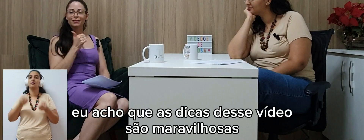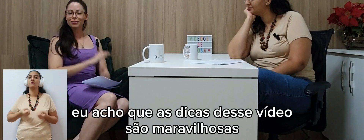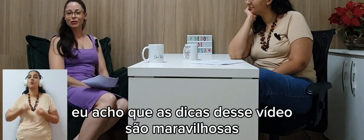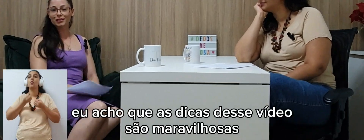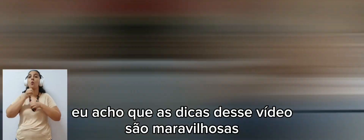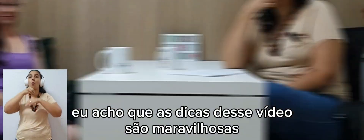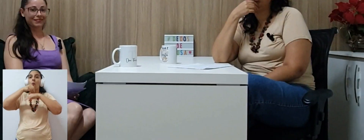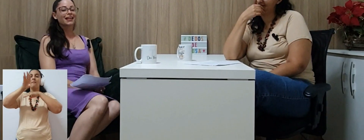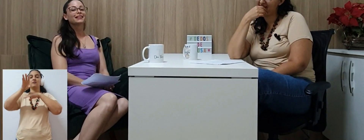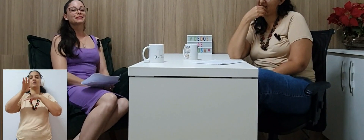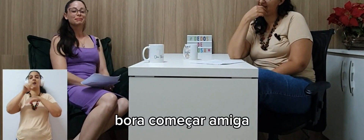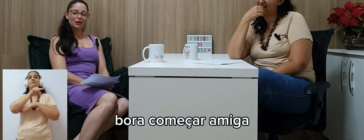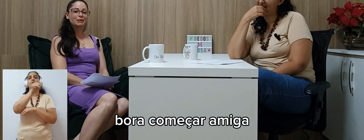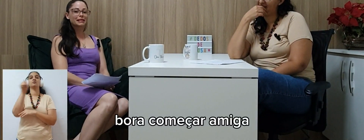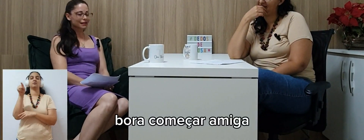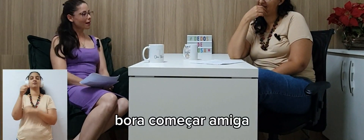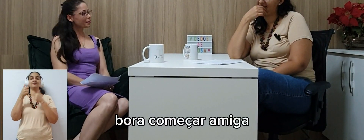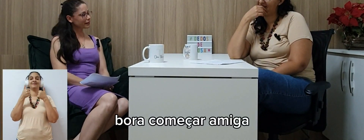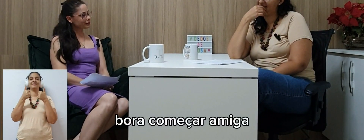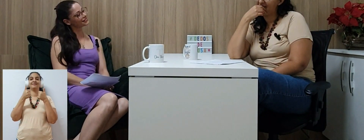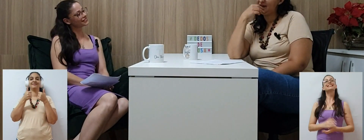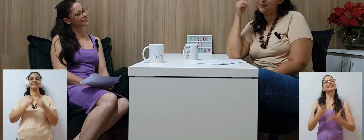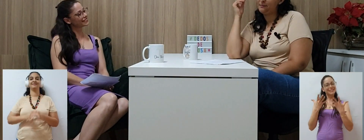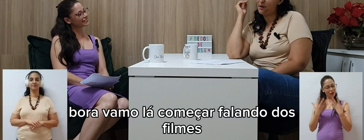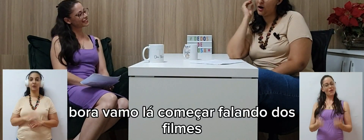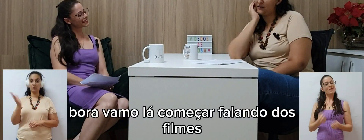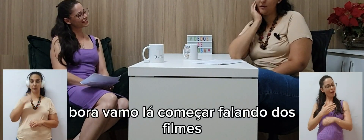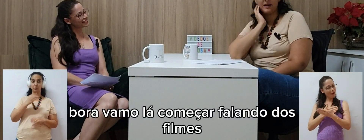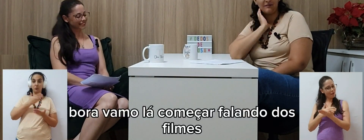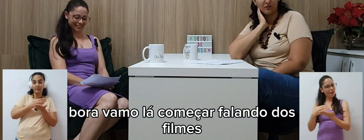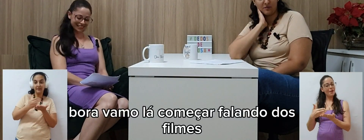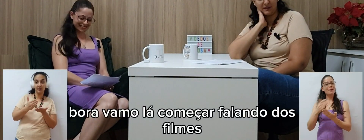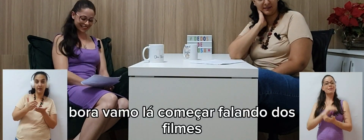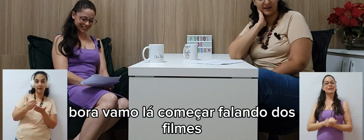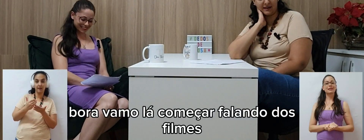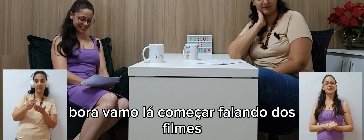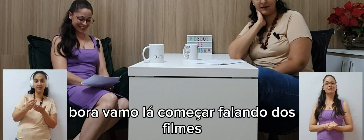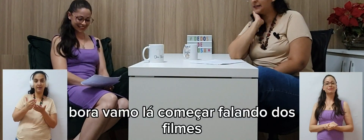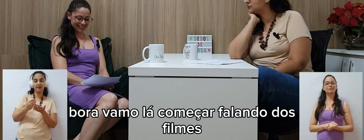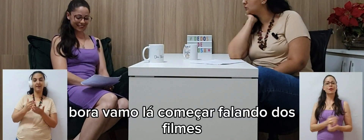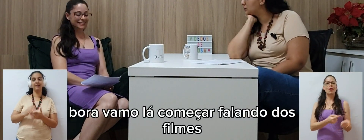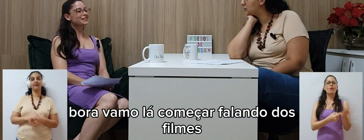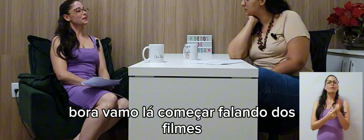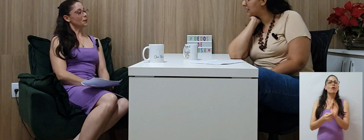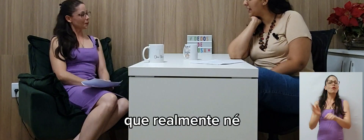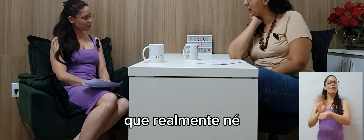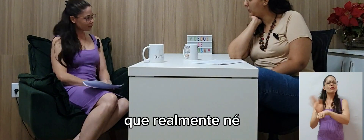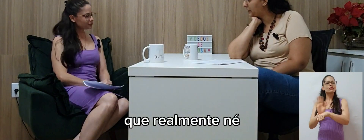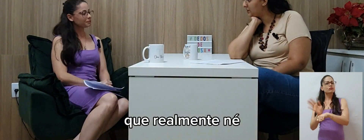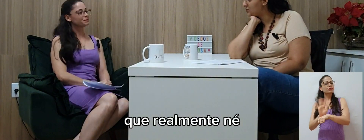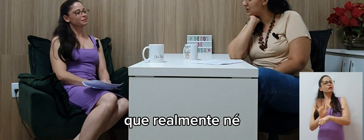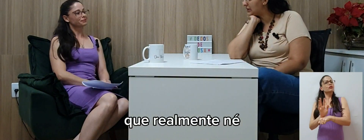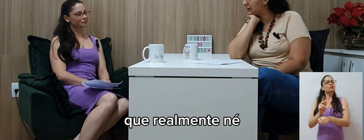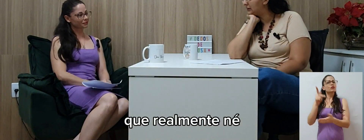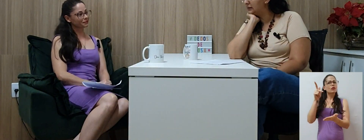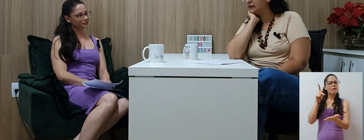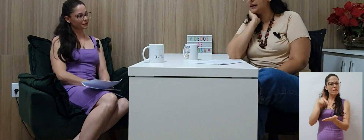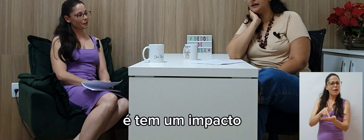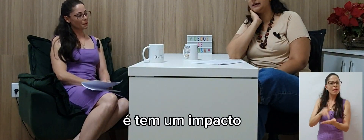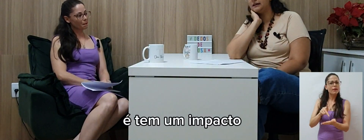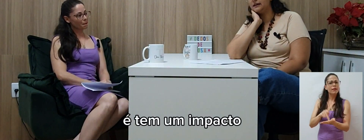são maravilhosas. Sim. Bora começar, amiga? Bora, vamos lá começar falando dos filmes que realmente,